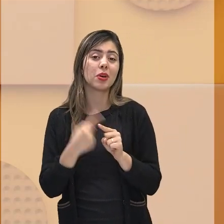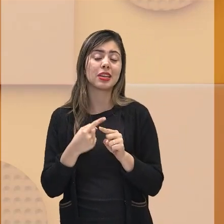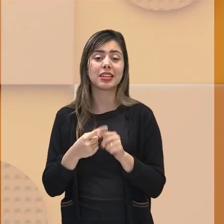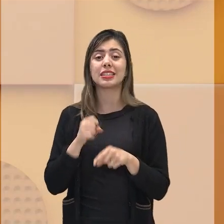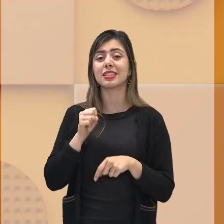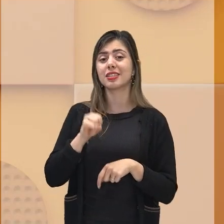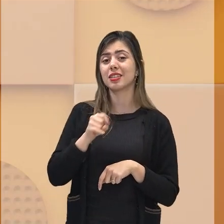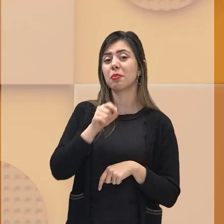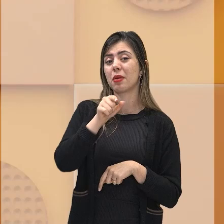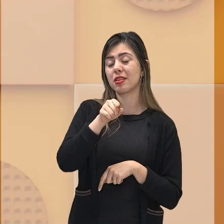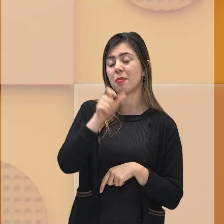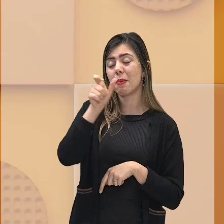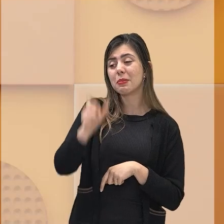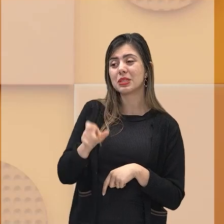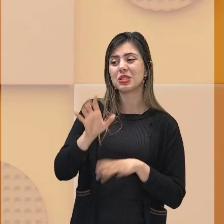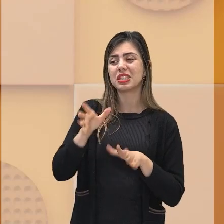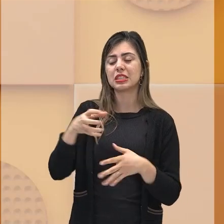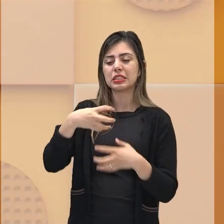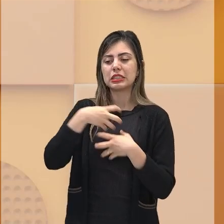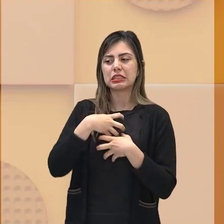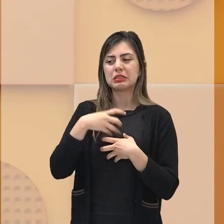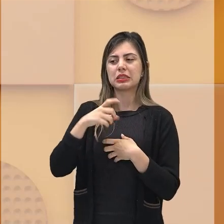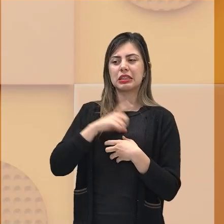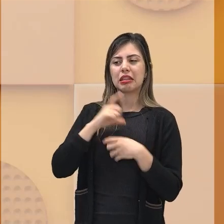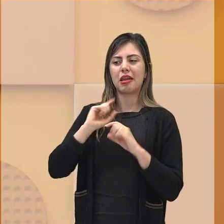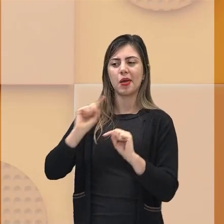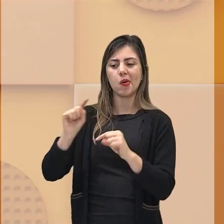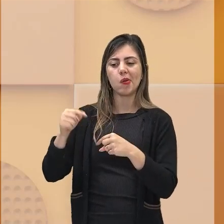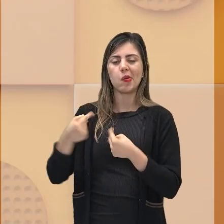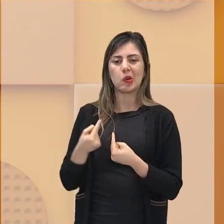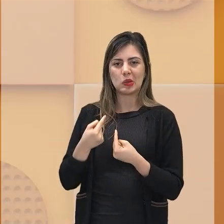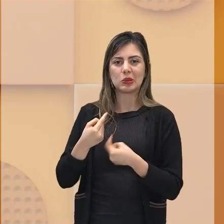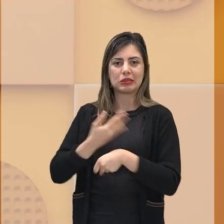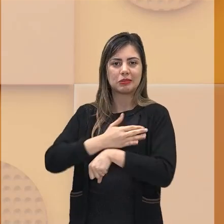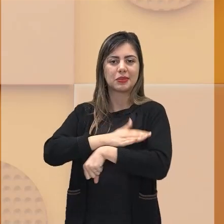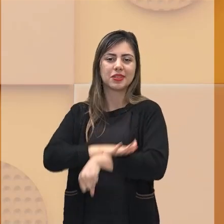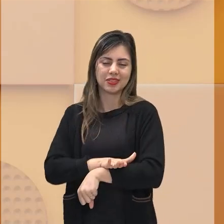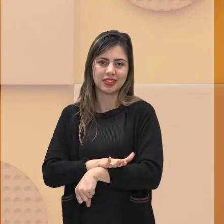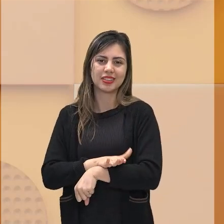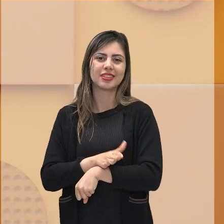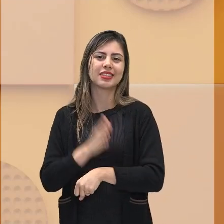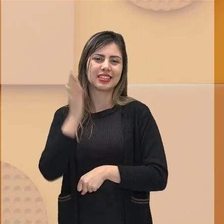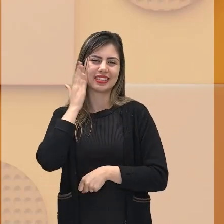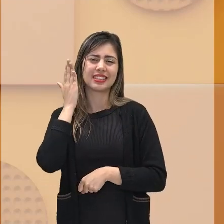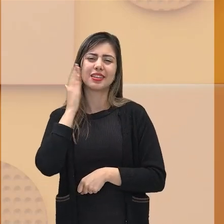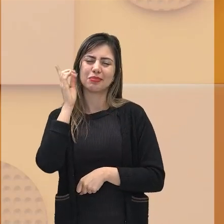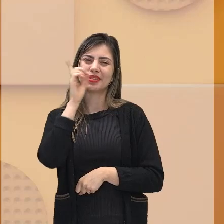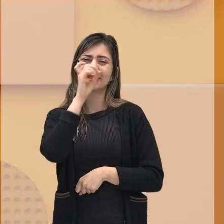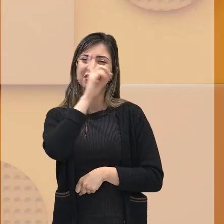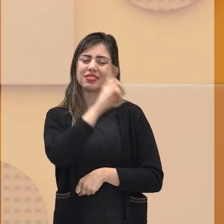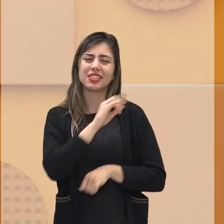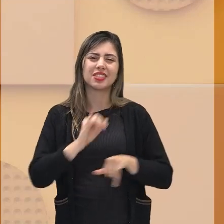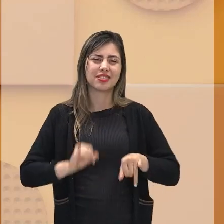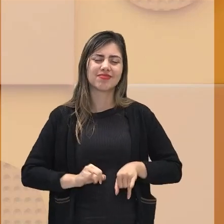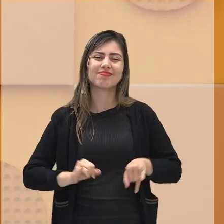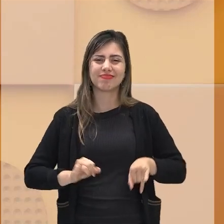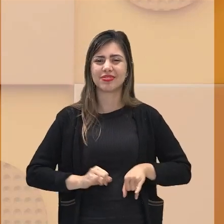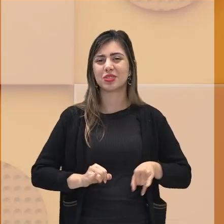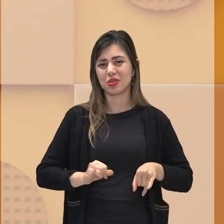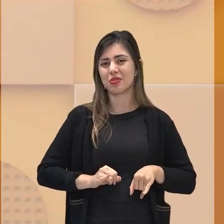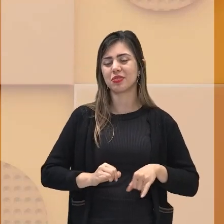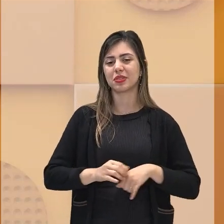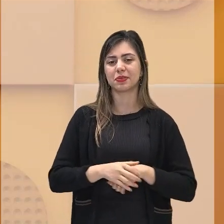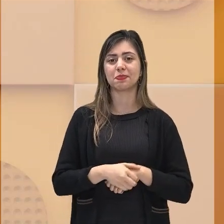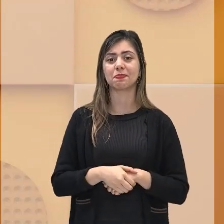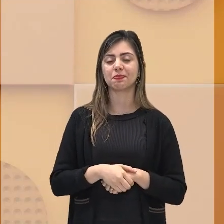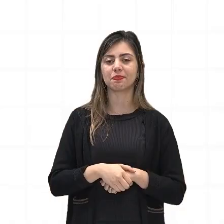quem já sentiu esse problema na pele, sabe o quanto é difícil e doloroso muitas vezes isso pode ser.